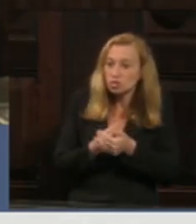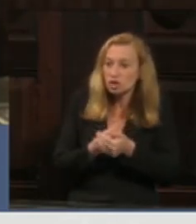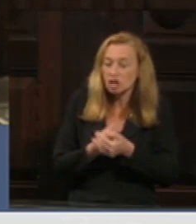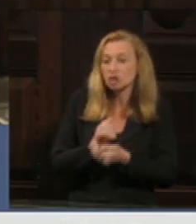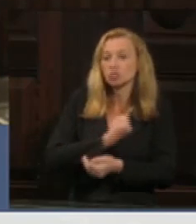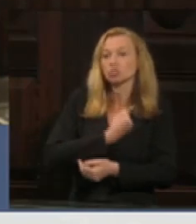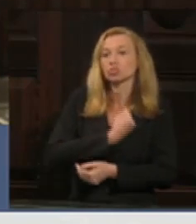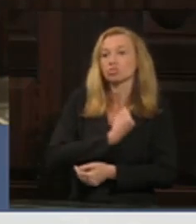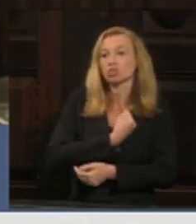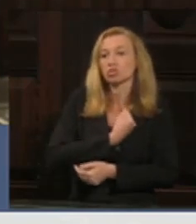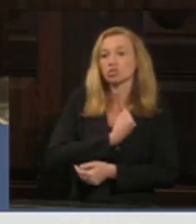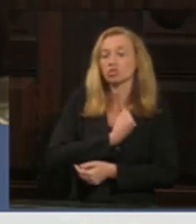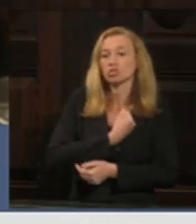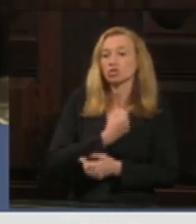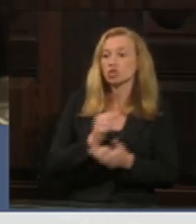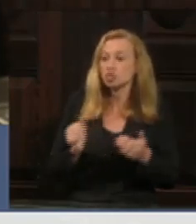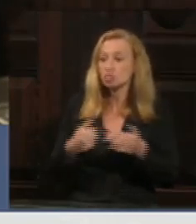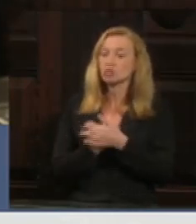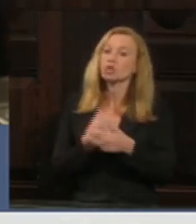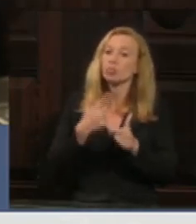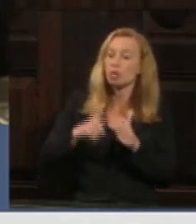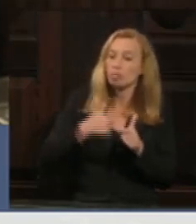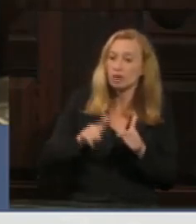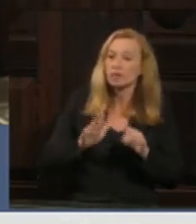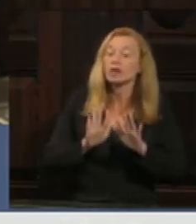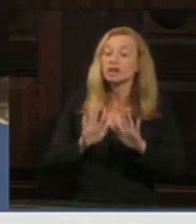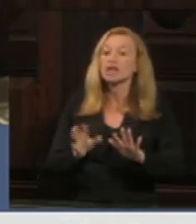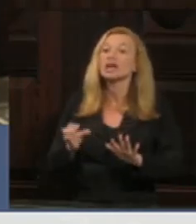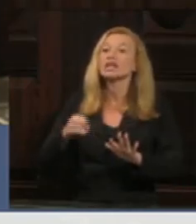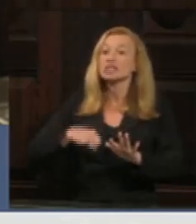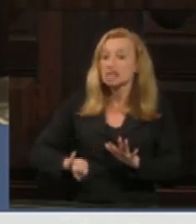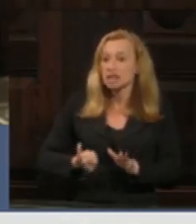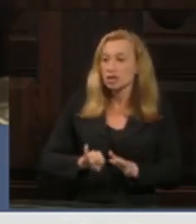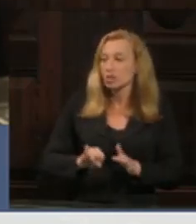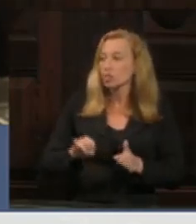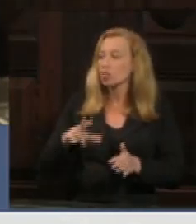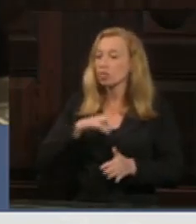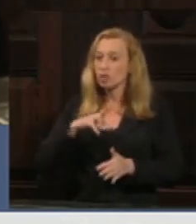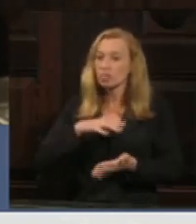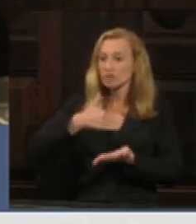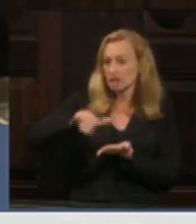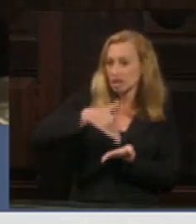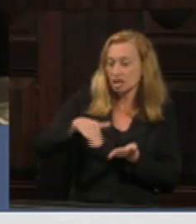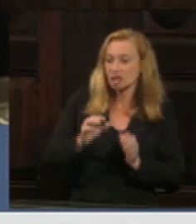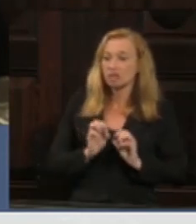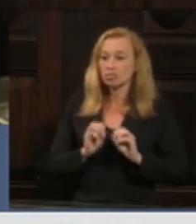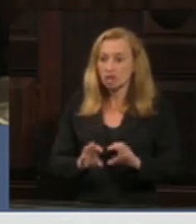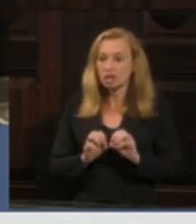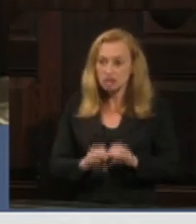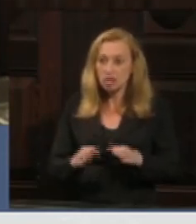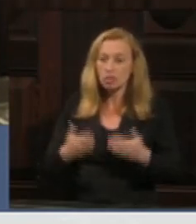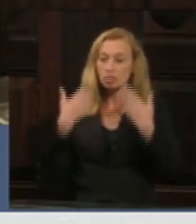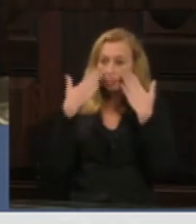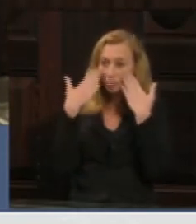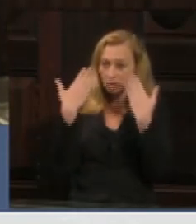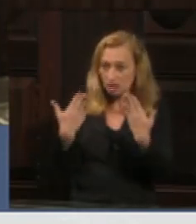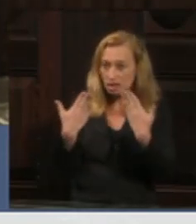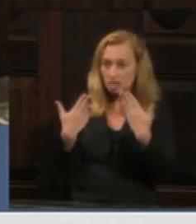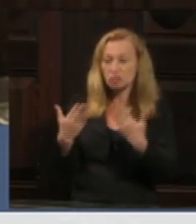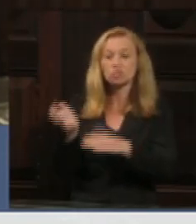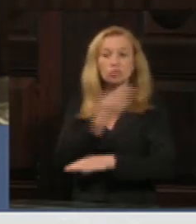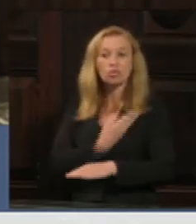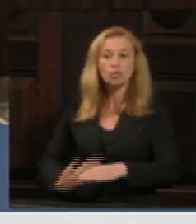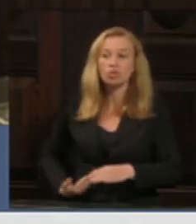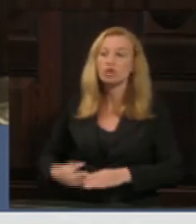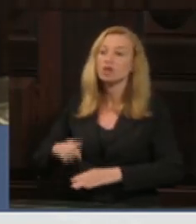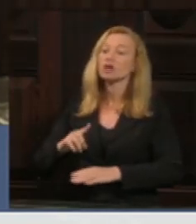o problema na sua magnitude. Então, se o próprio secretário de Educação, que é o principal representante do governo na área de educação, vem